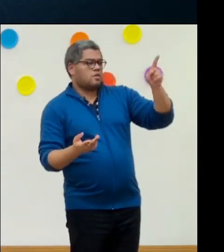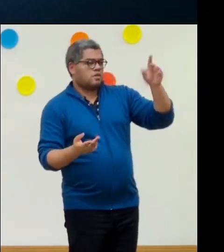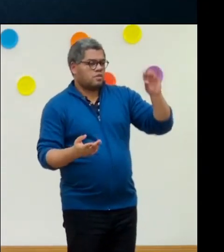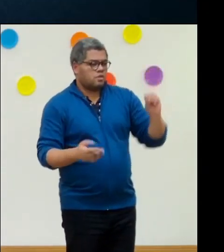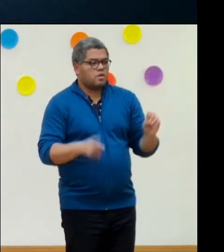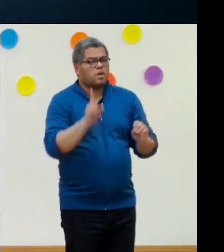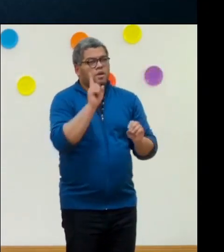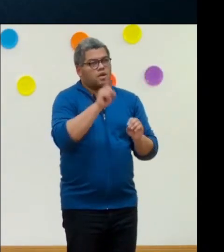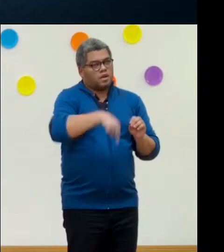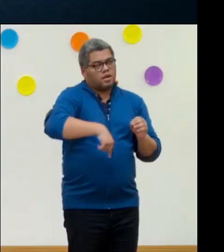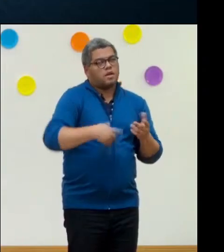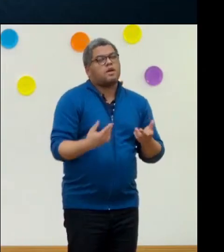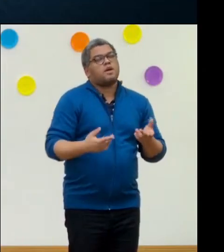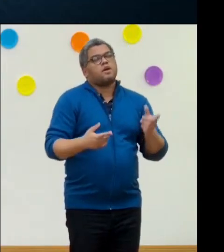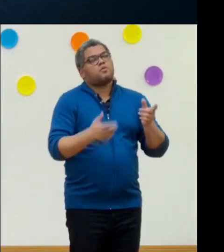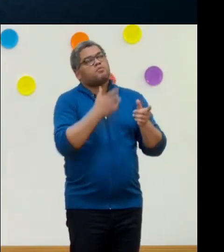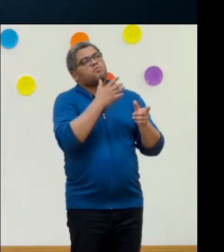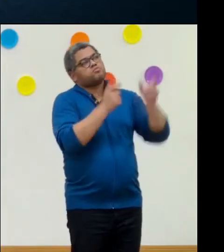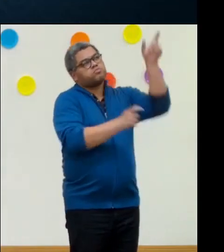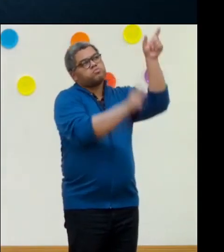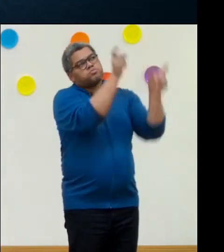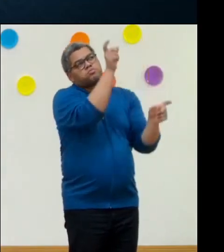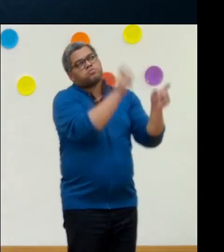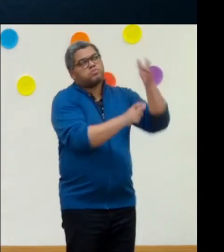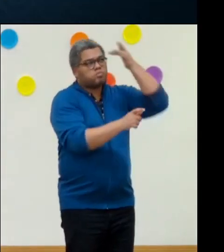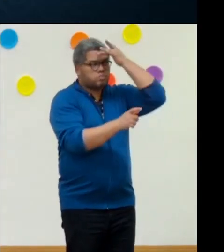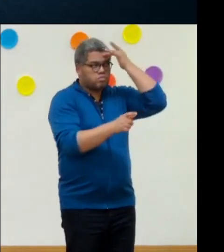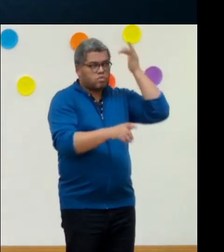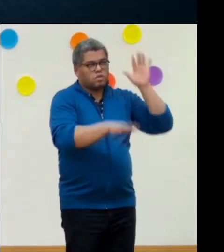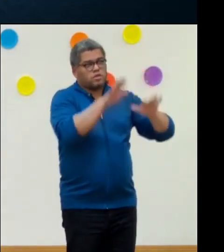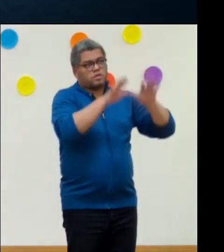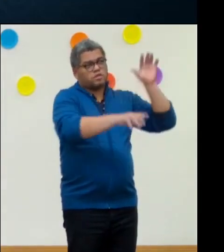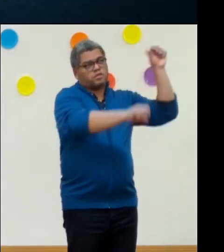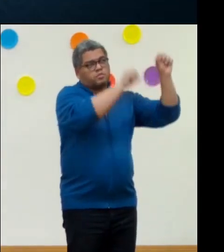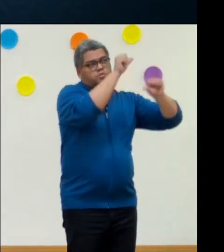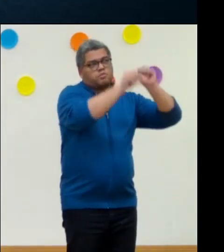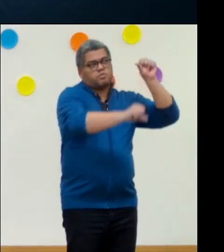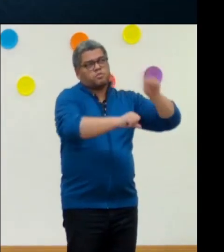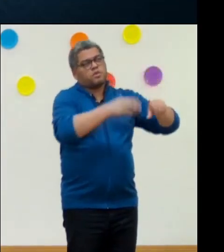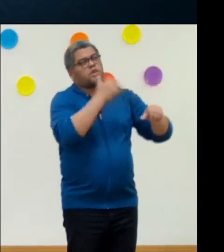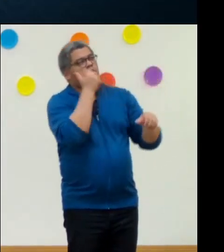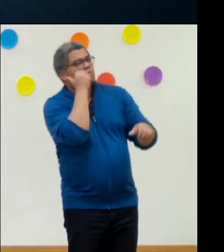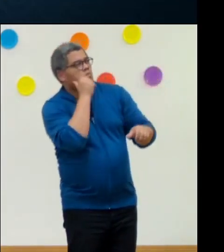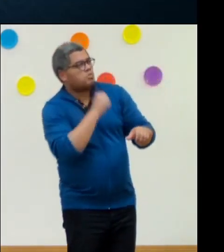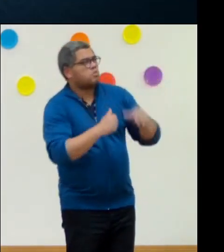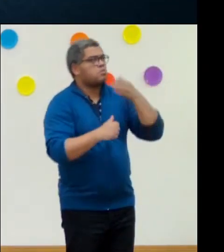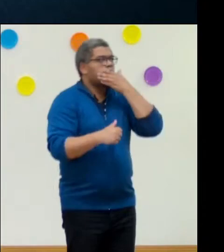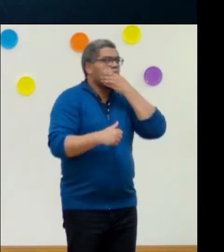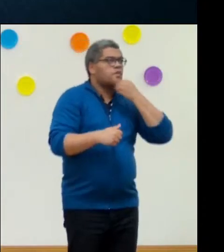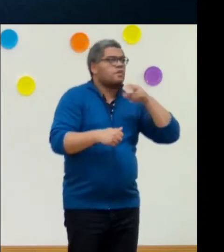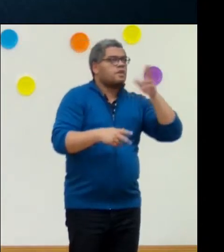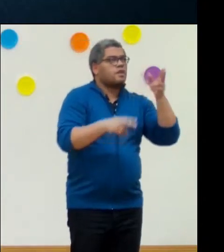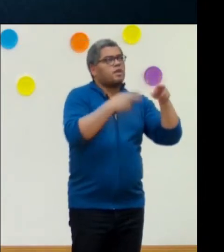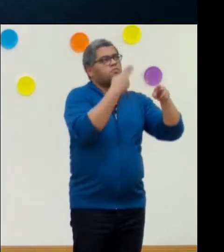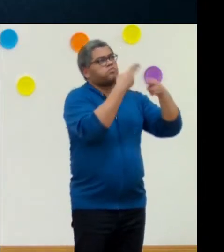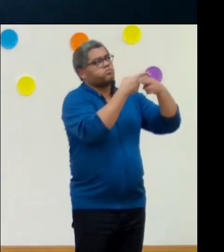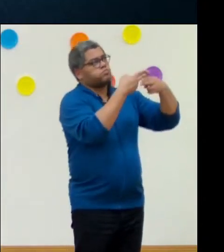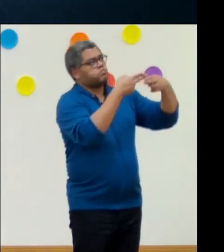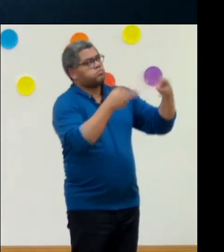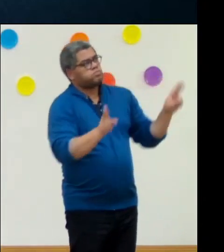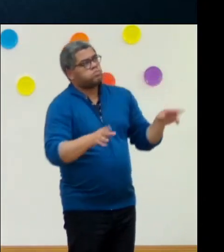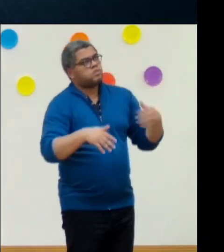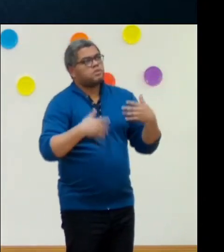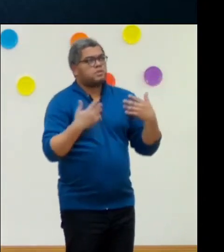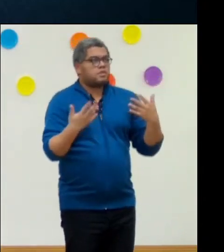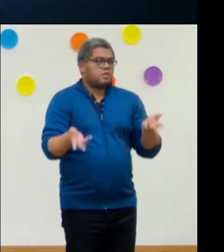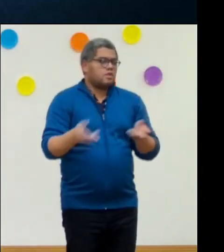belo exemplar de um ser humano. Às vezes eles trocam ali, ou é mulher ou é homem, mas está lá, seminu, com